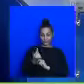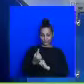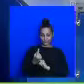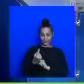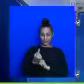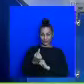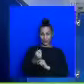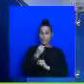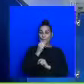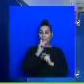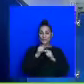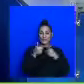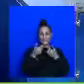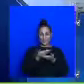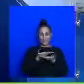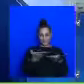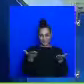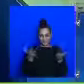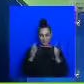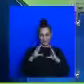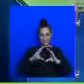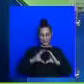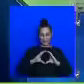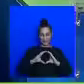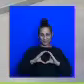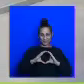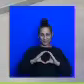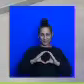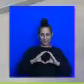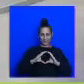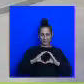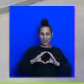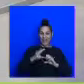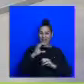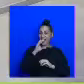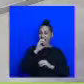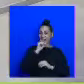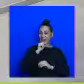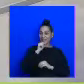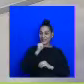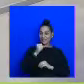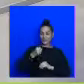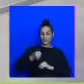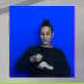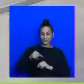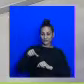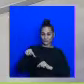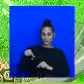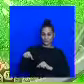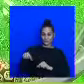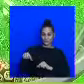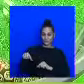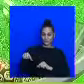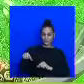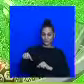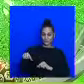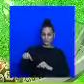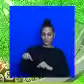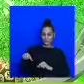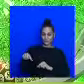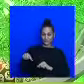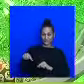1. Boa sorte para você. Bola laranja, número 9, com